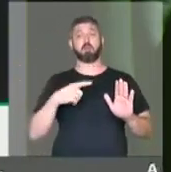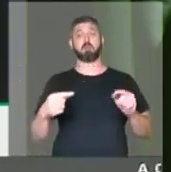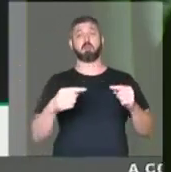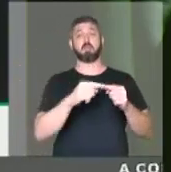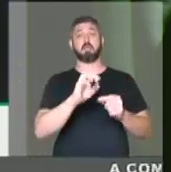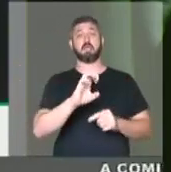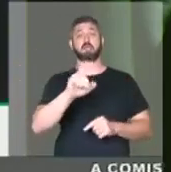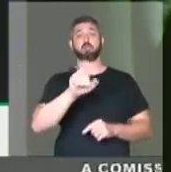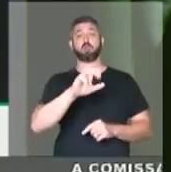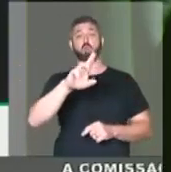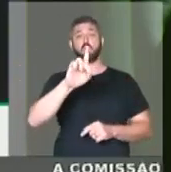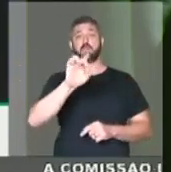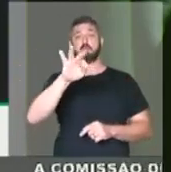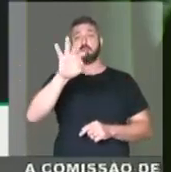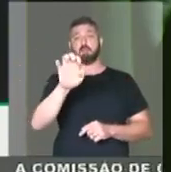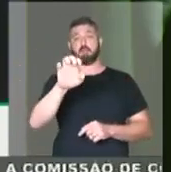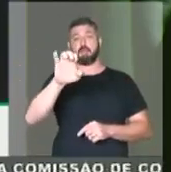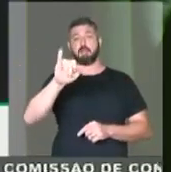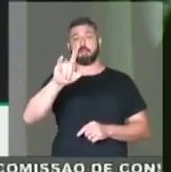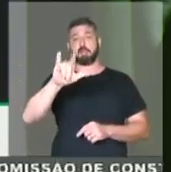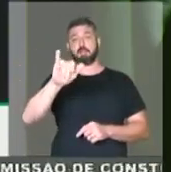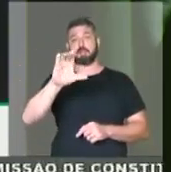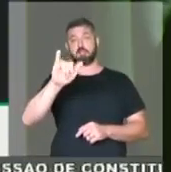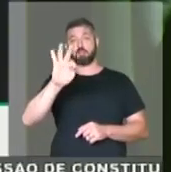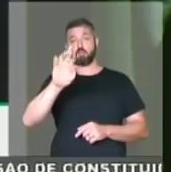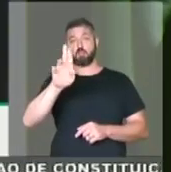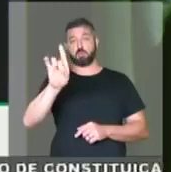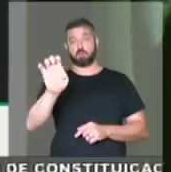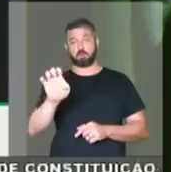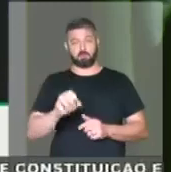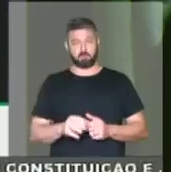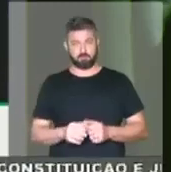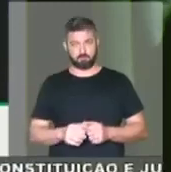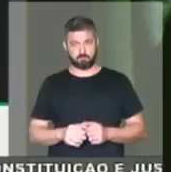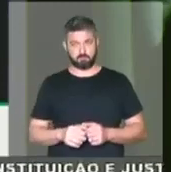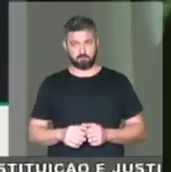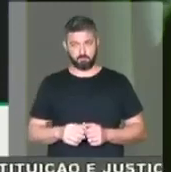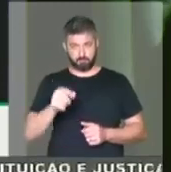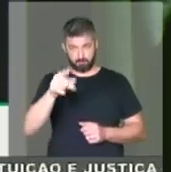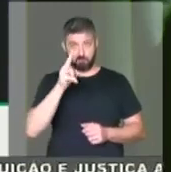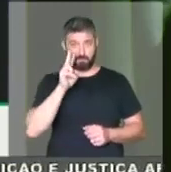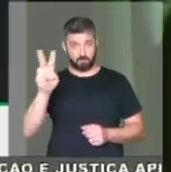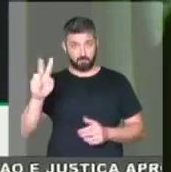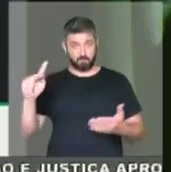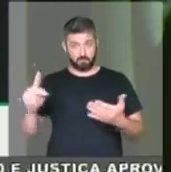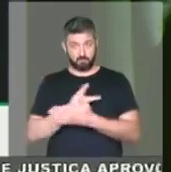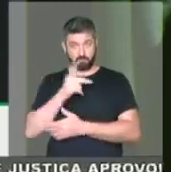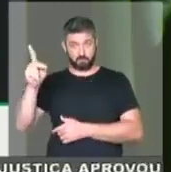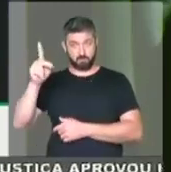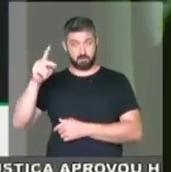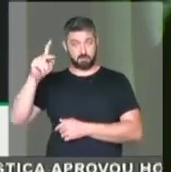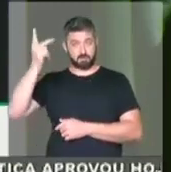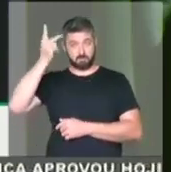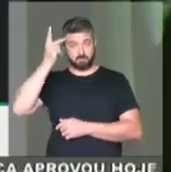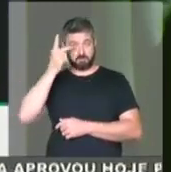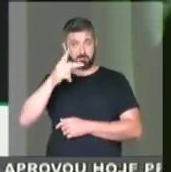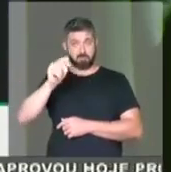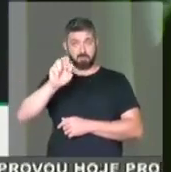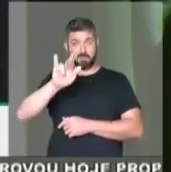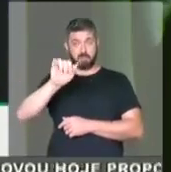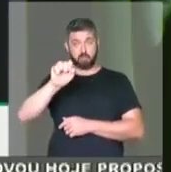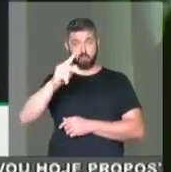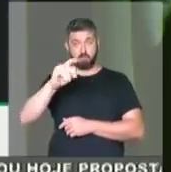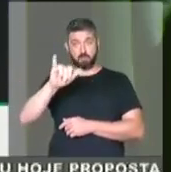baseado no excludente de ilicitude. O excludente de ilicitude, para quem acompanhou o que aconteceu em Paraisópolis,